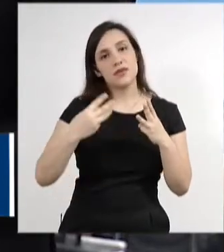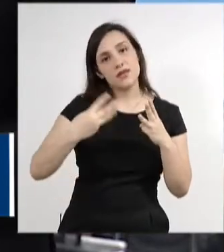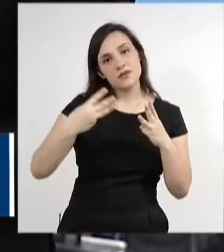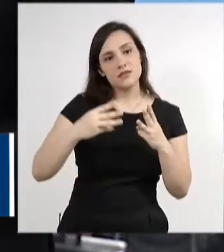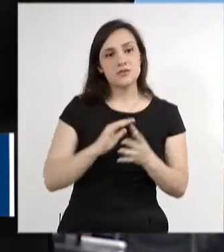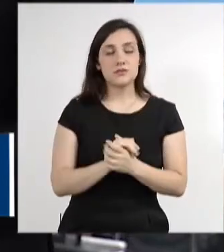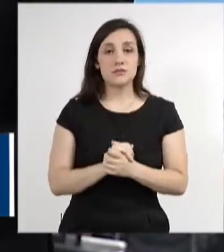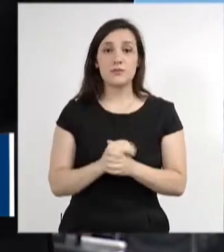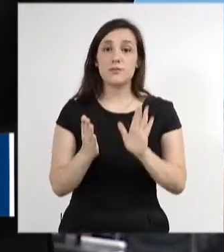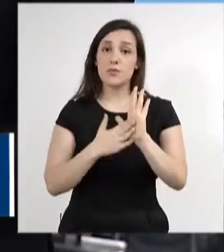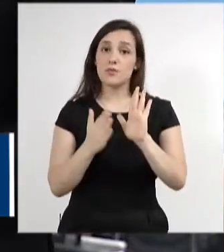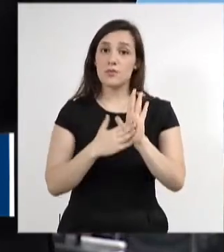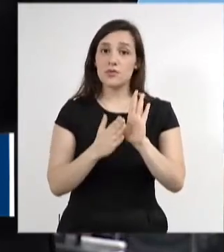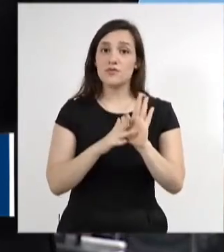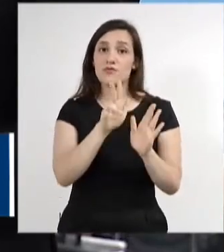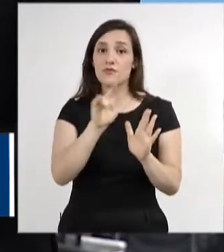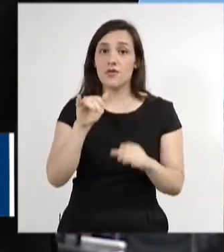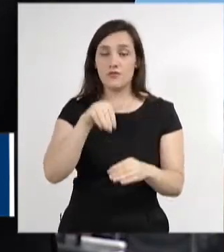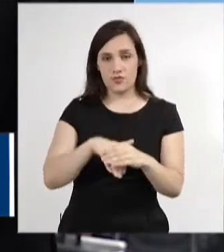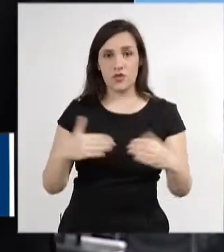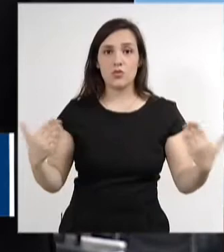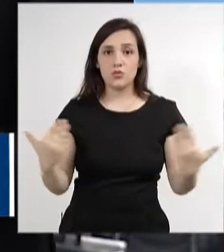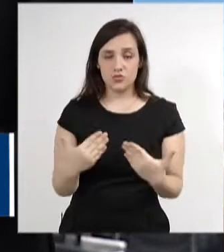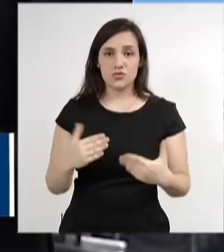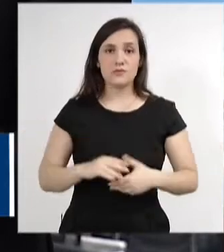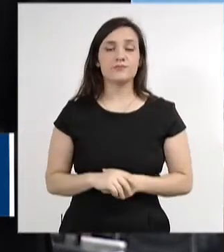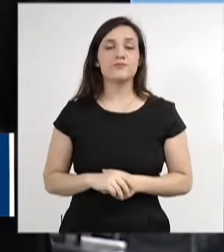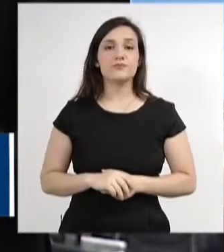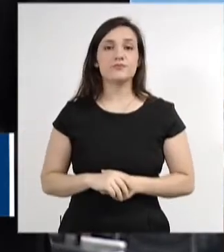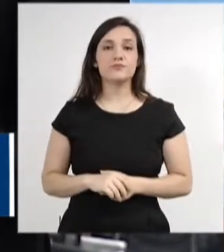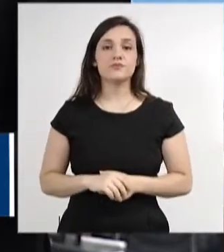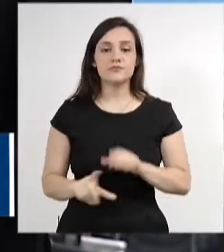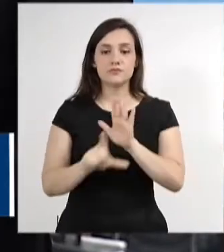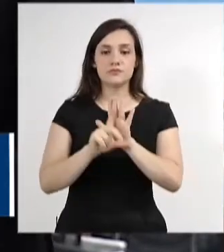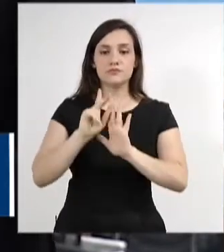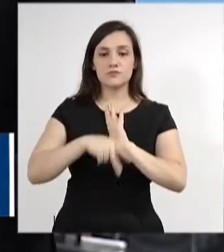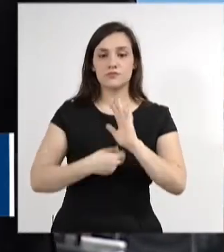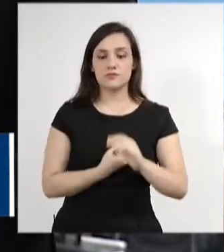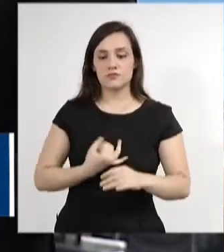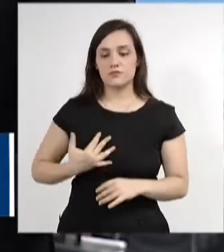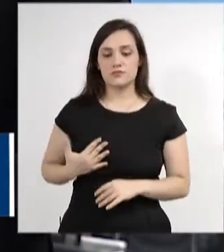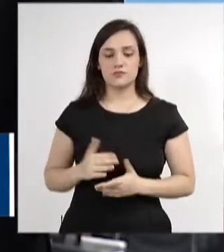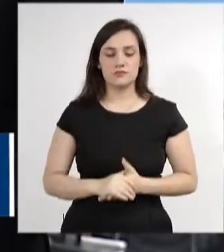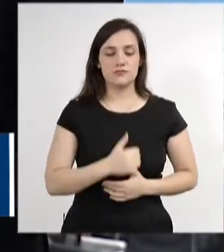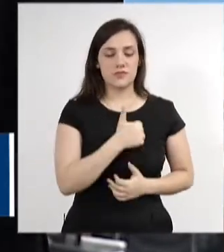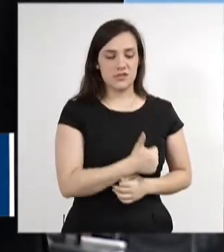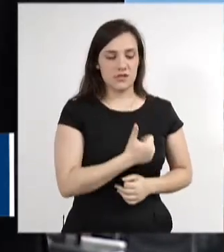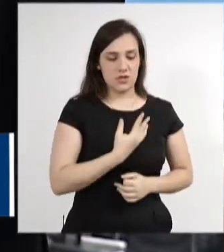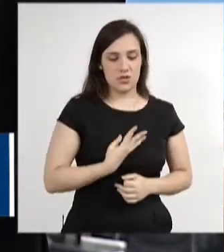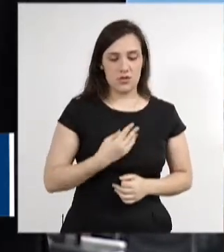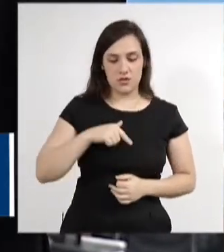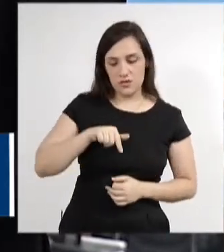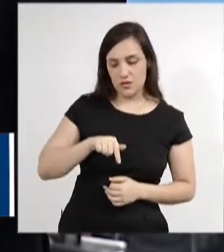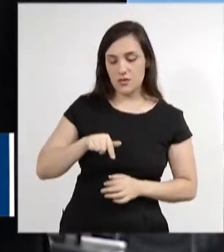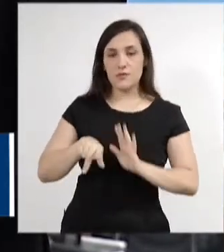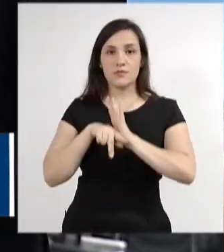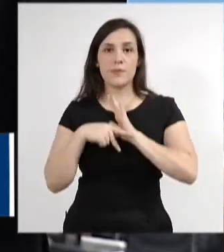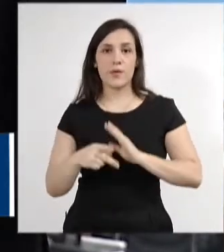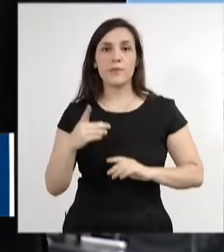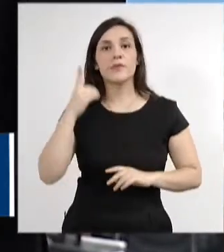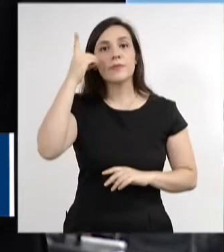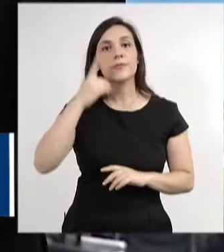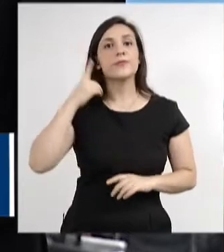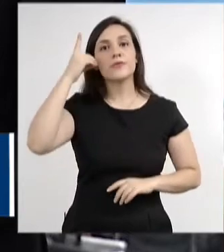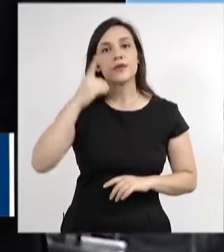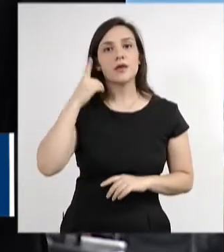que está previsto para a votação hoje durante a ordem do dia, é o projeto de lei de número 147, de autoria